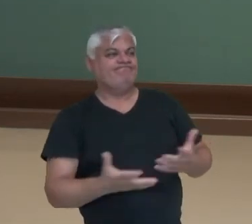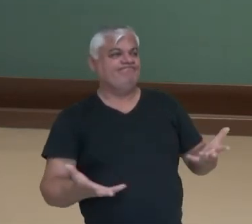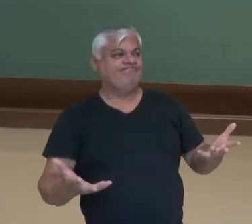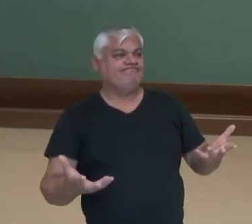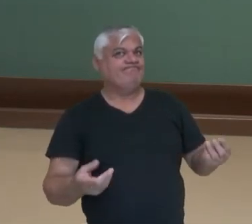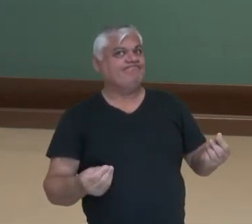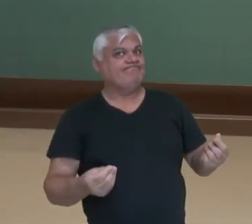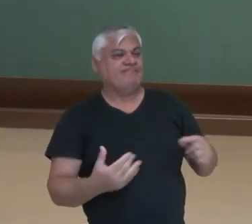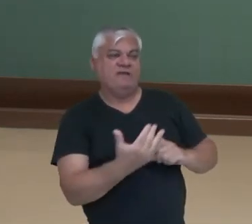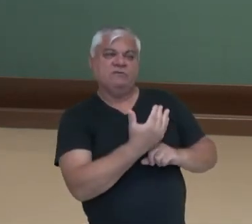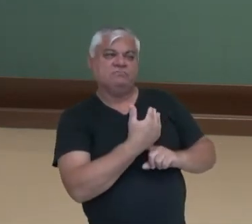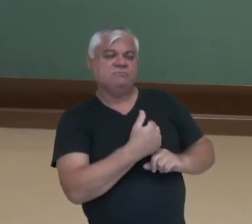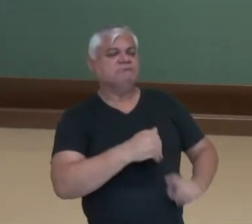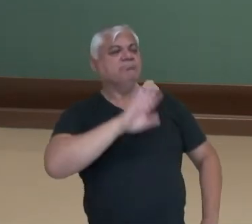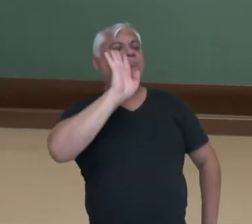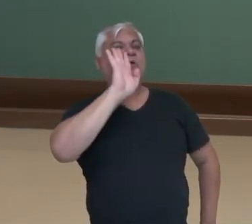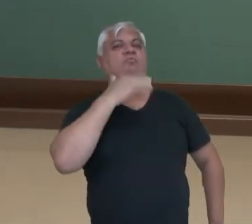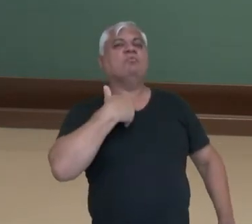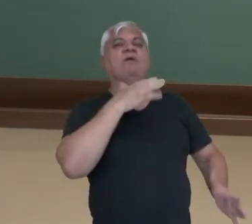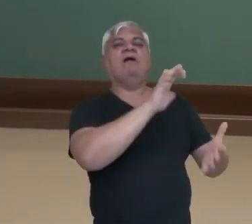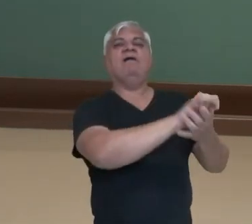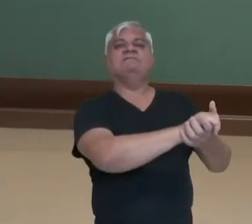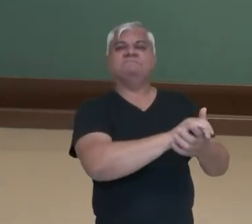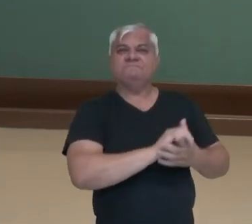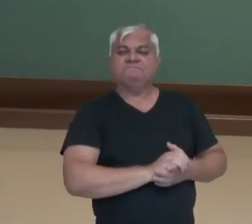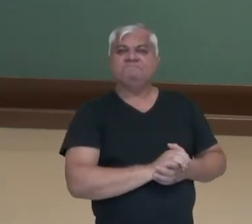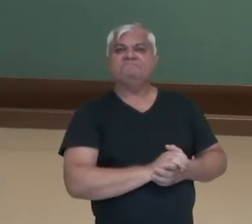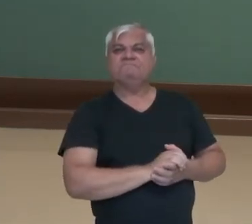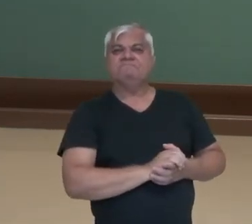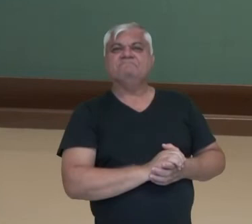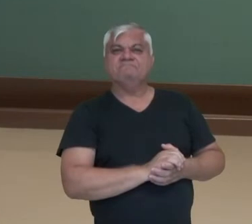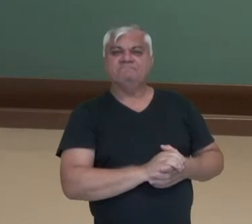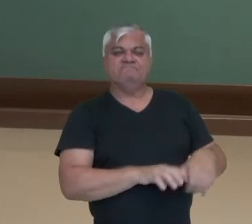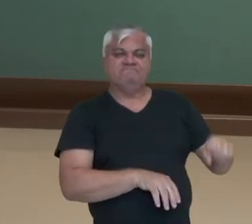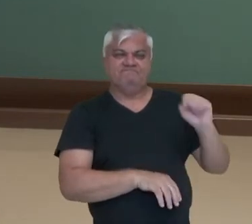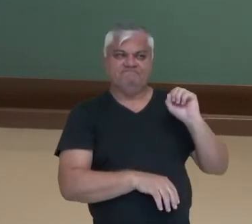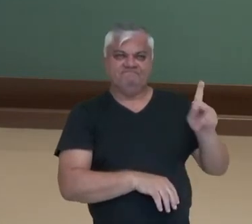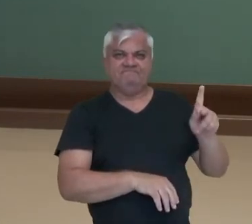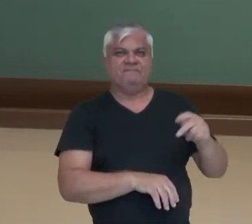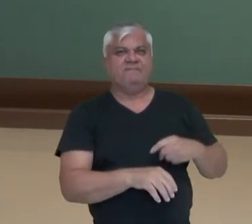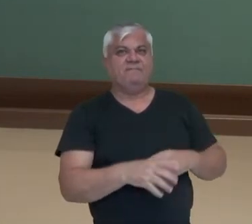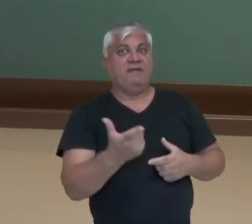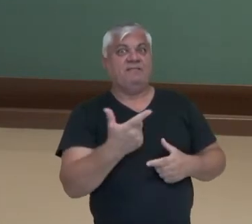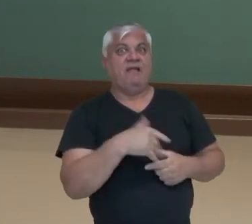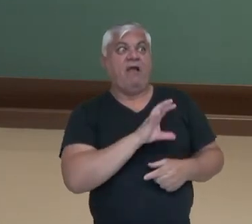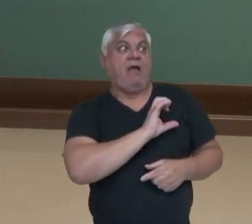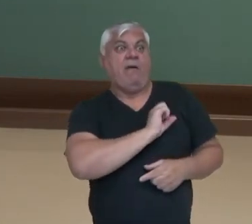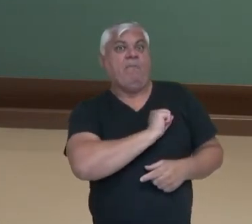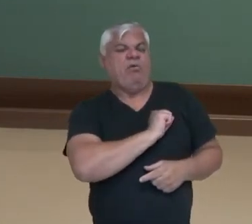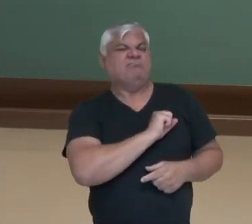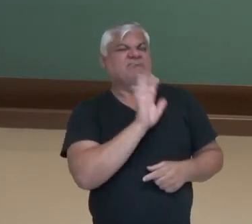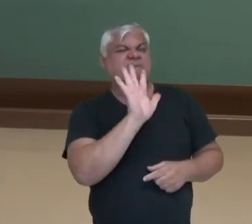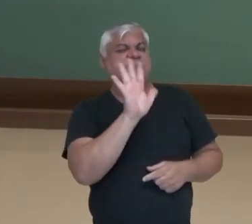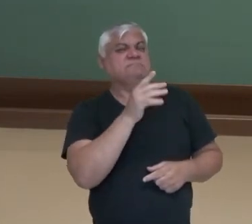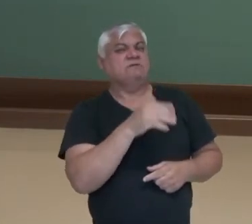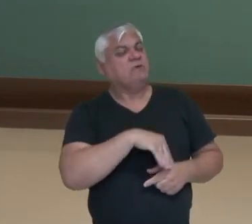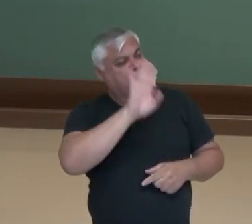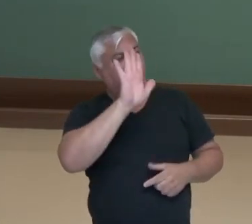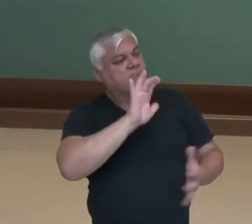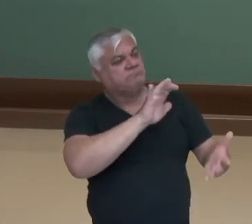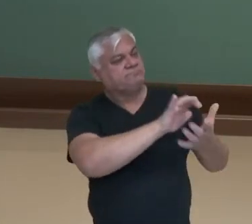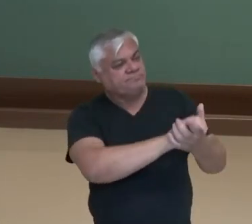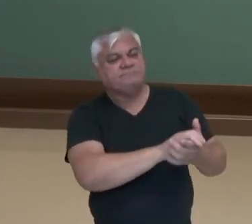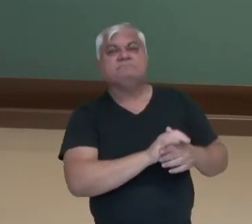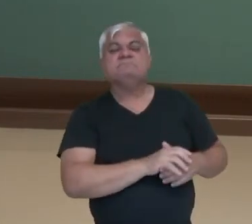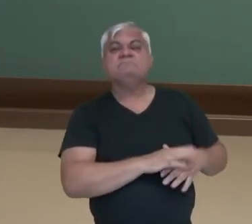da ajuda dela, né? Falei: tá, eu prometo, eu vou casar com você. Diz que ele não sentiu o mesmo amor por ela, não. Aí,